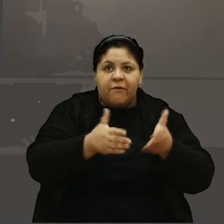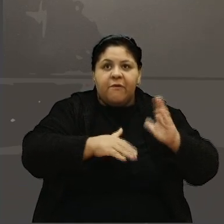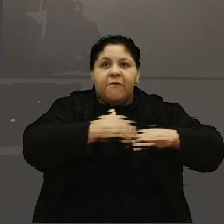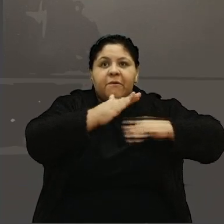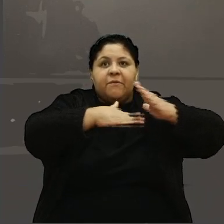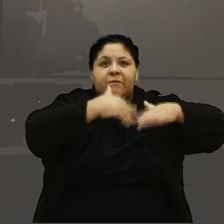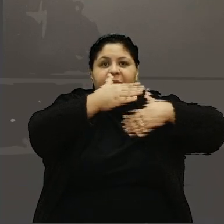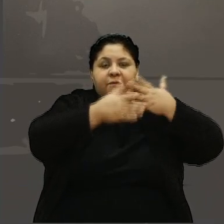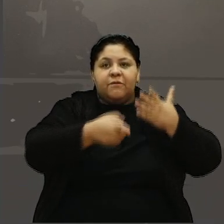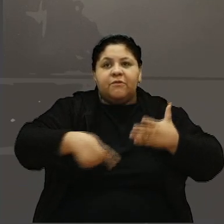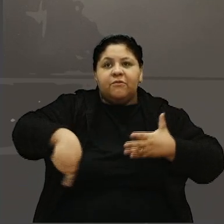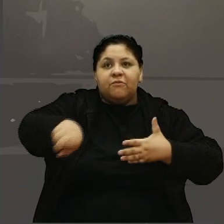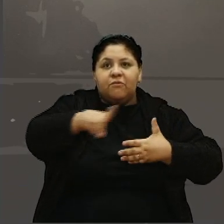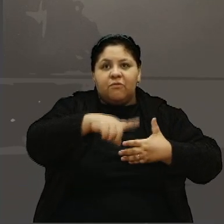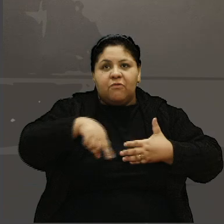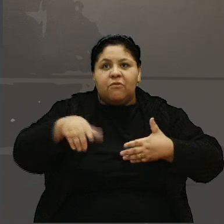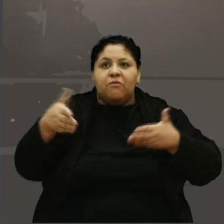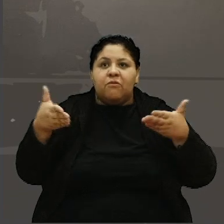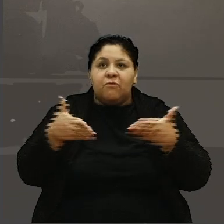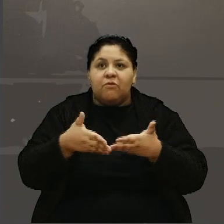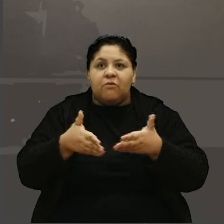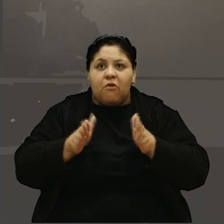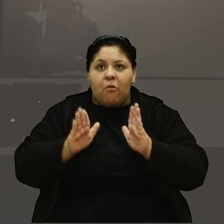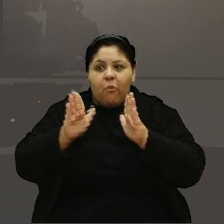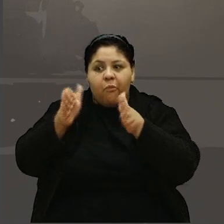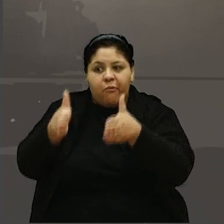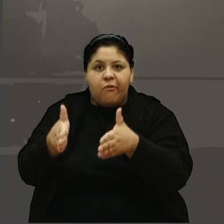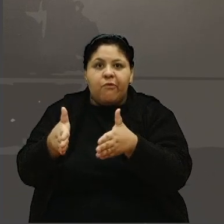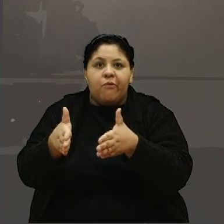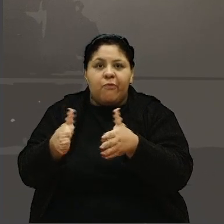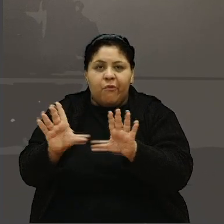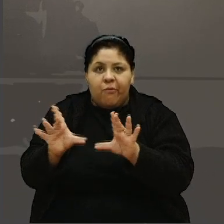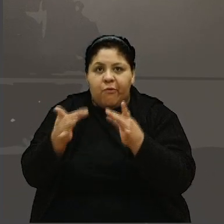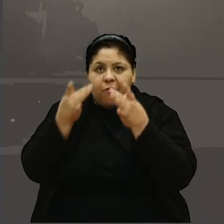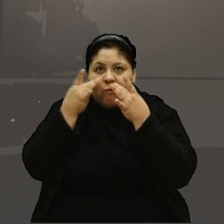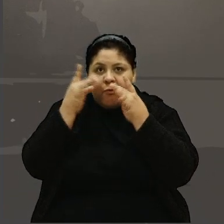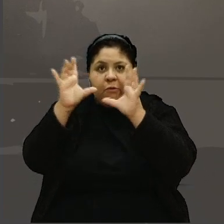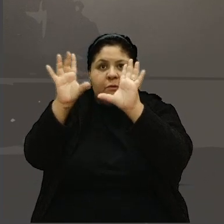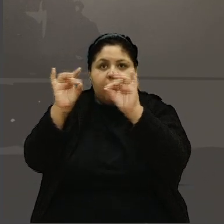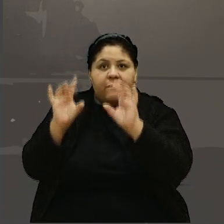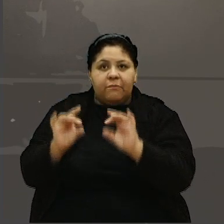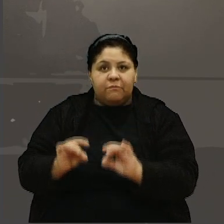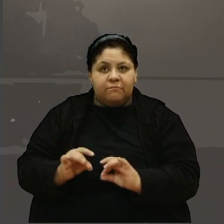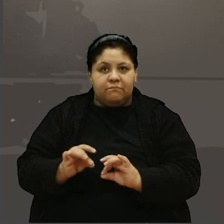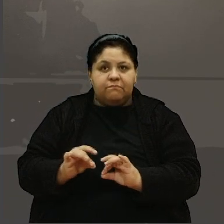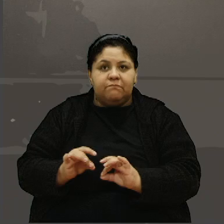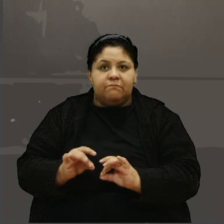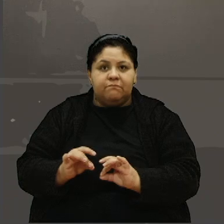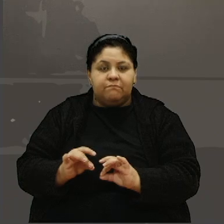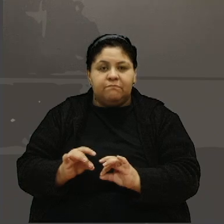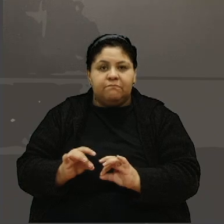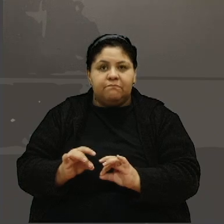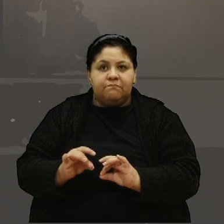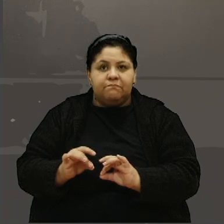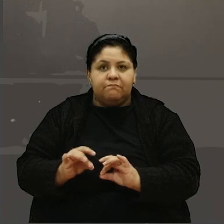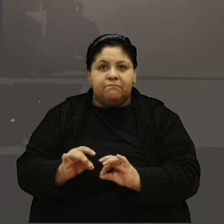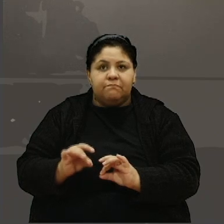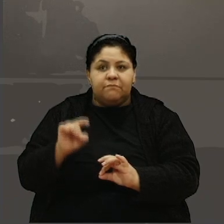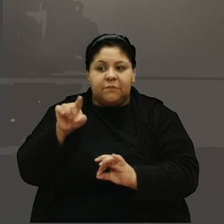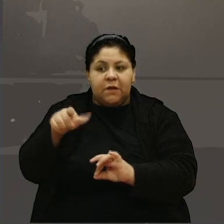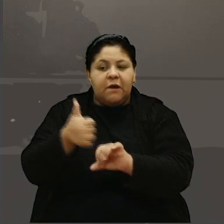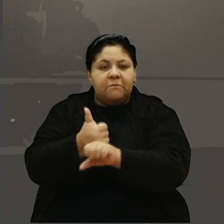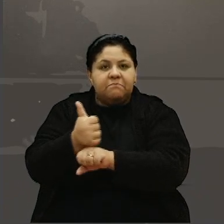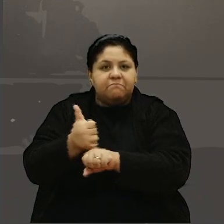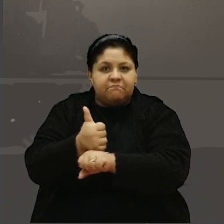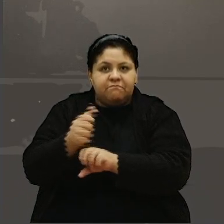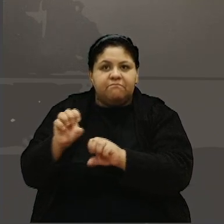desenvolvemos e nós vamos estar dedicando uma atenção muito especial a esses profissionais